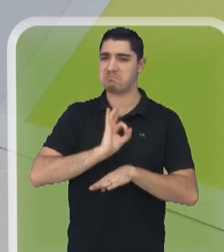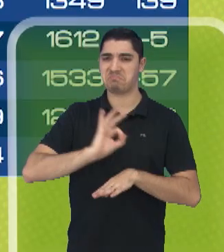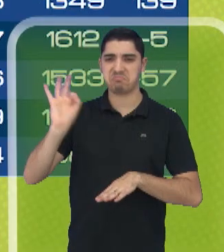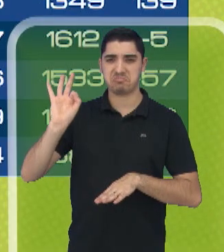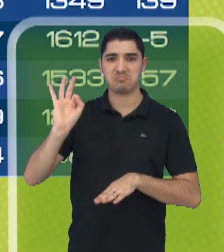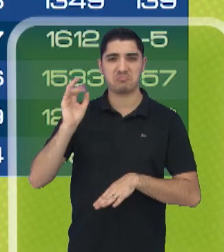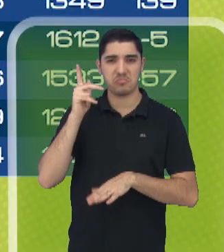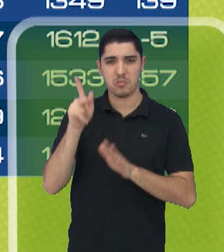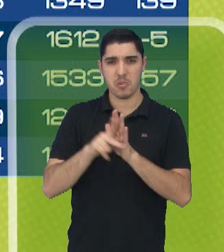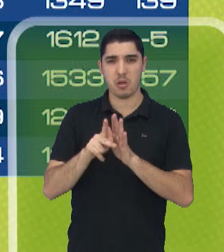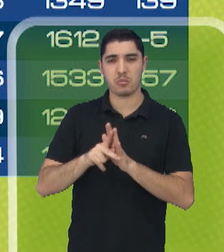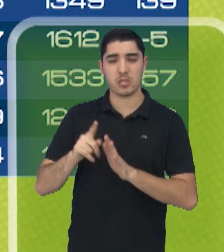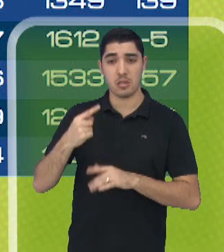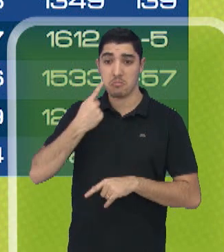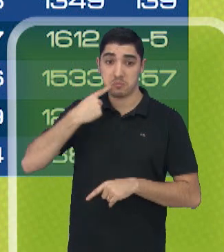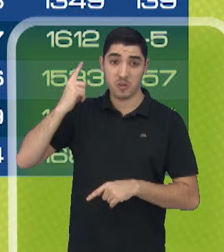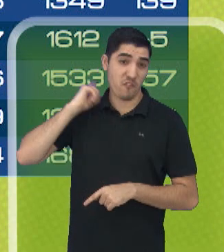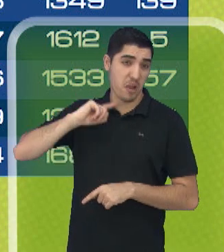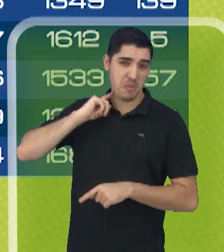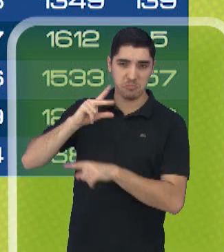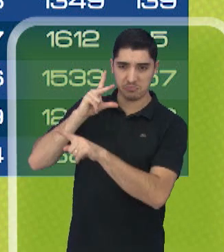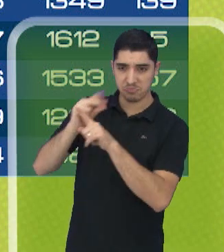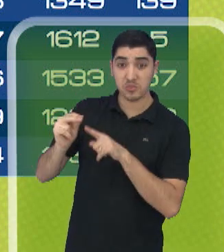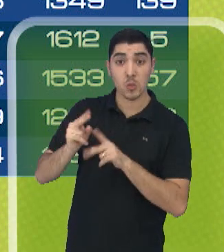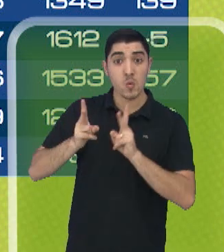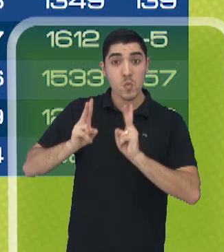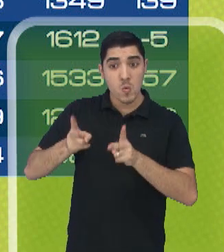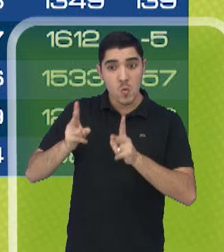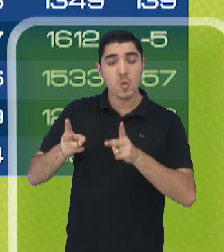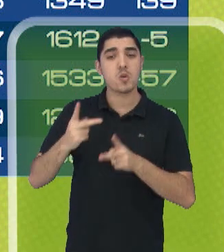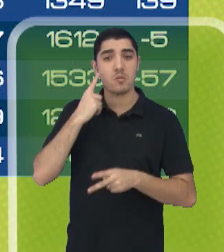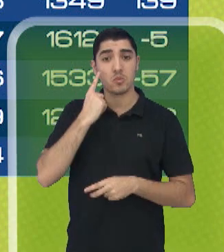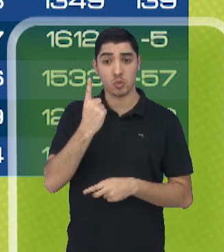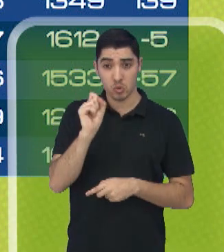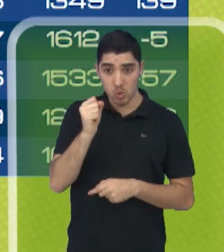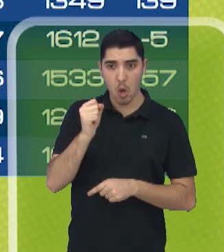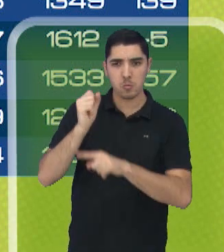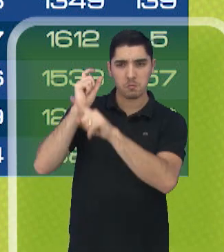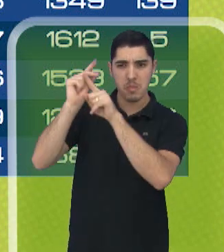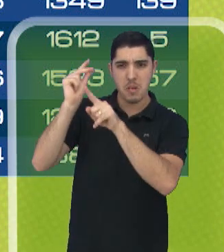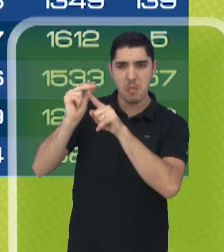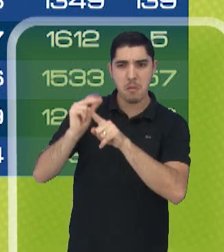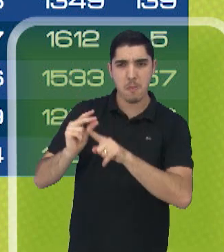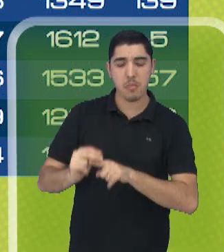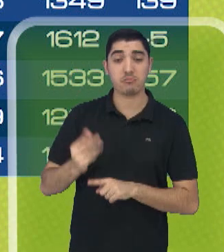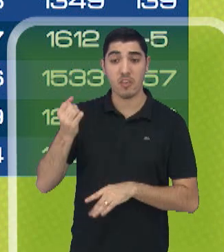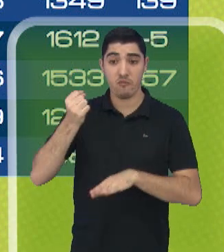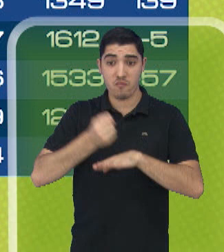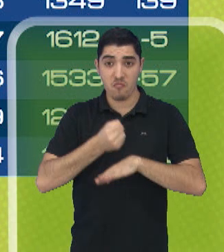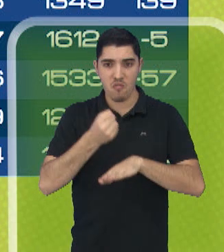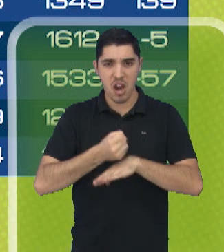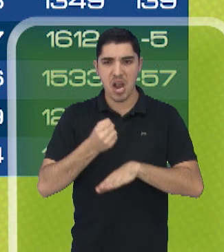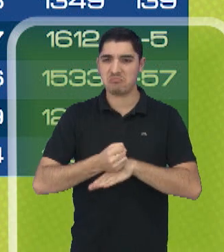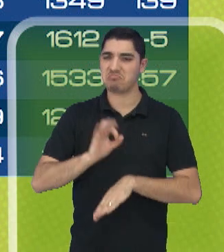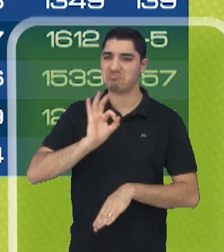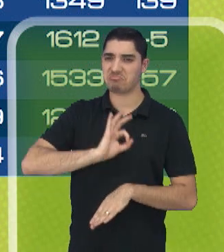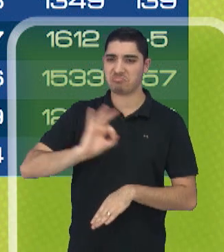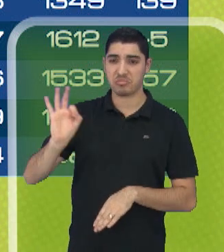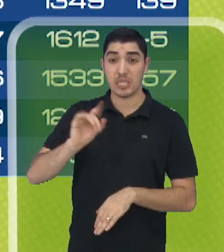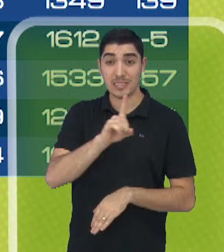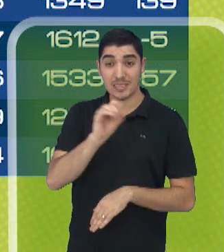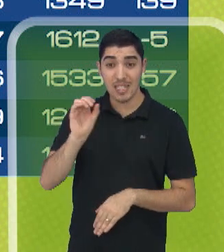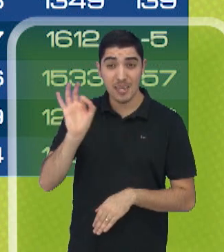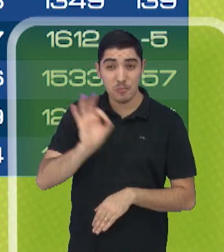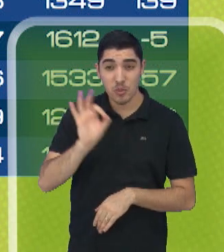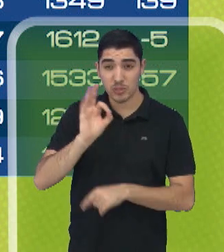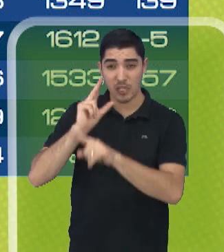8 contra o Flamengo esses dias e agora continua líder. 18 jogos, 18 vitórias. A equipe de Franca está impossível. 100% de